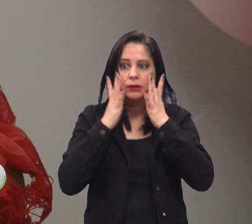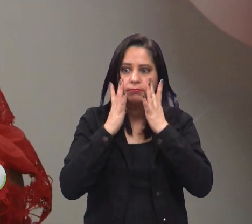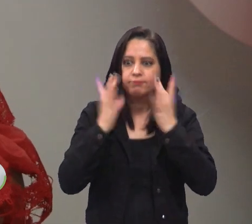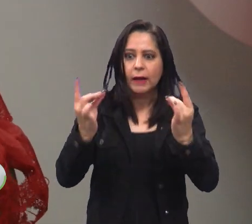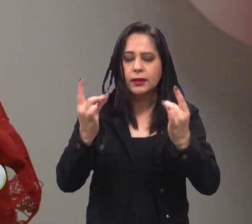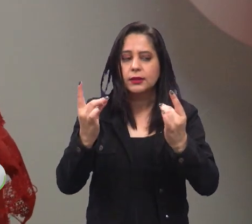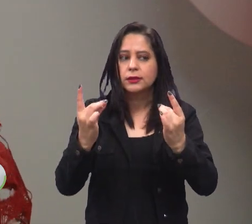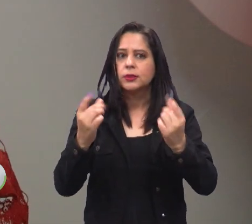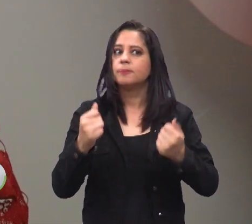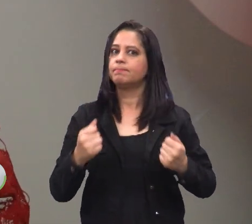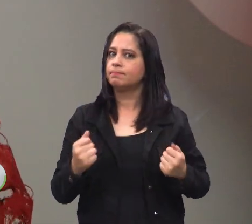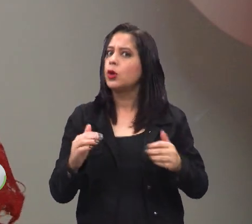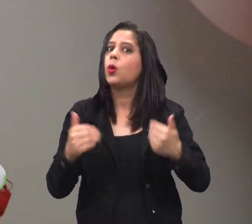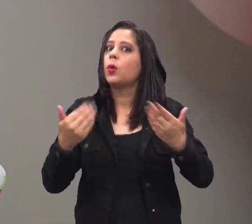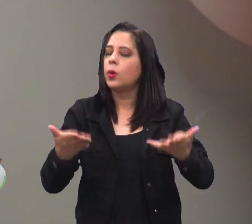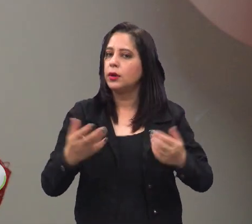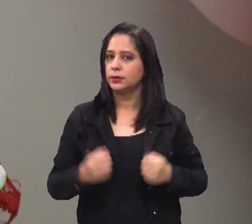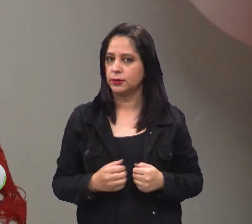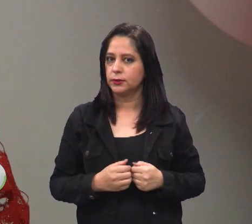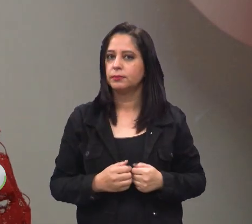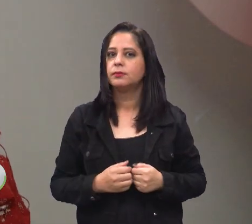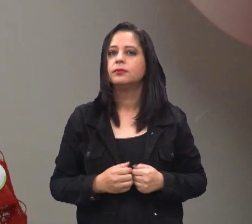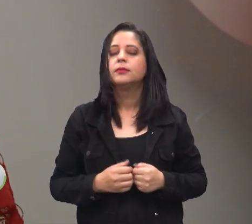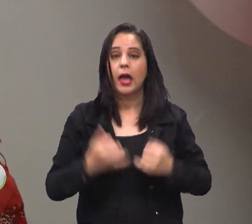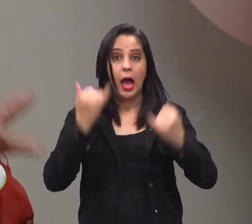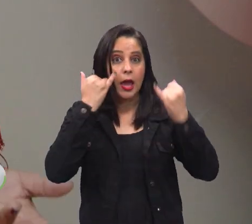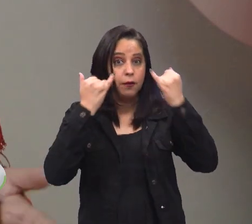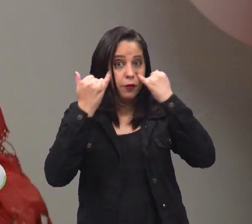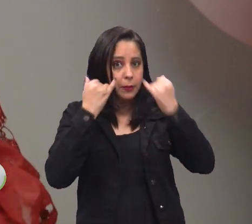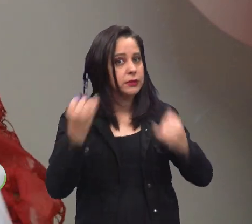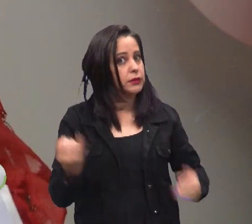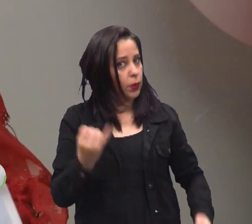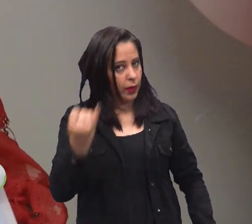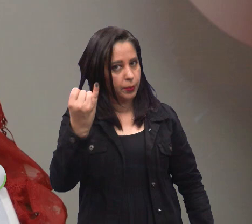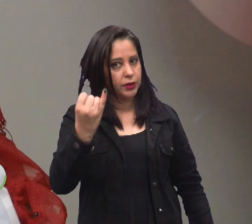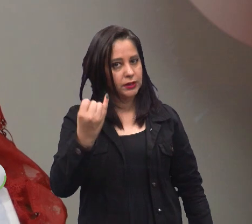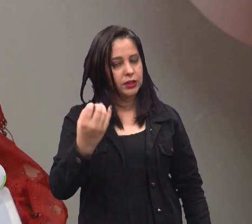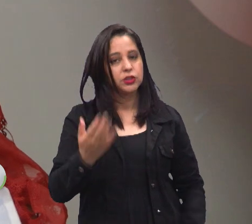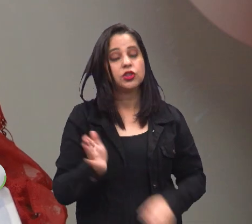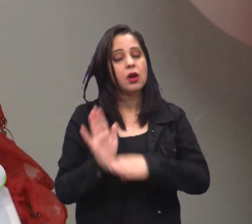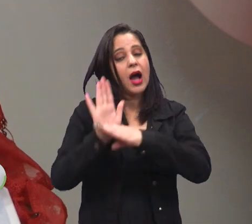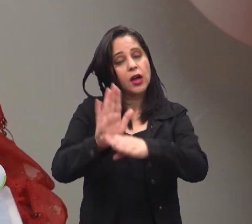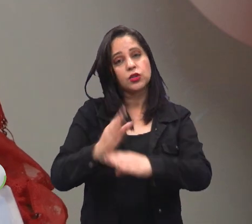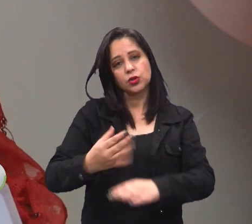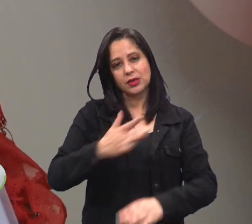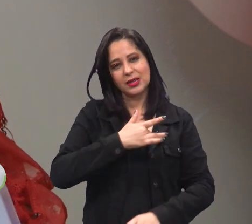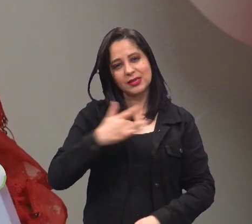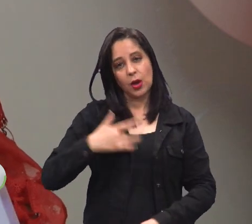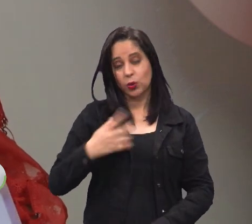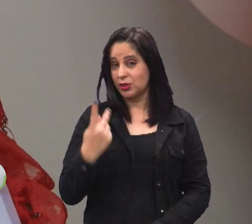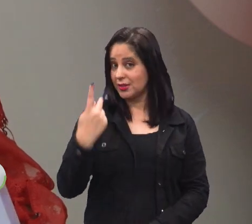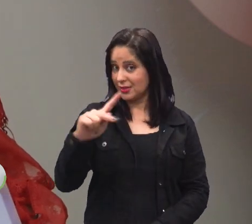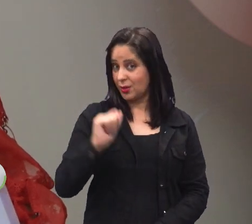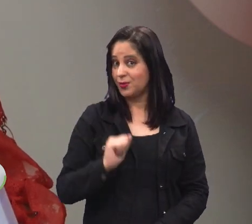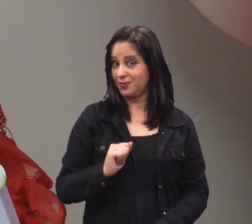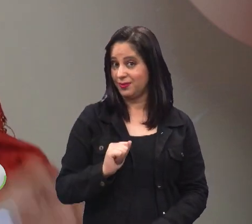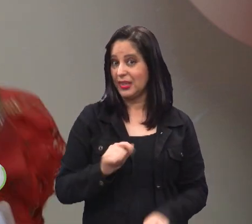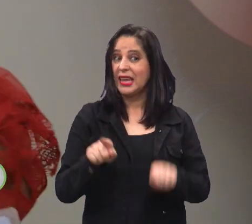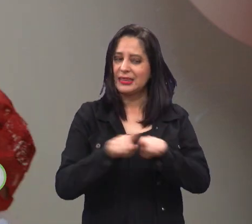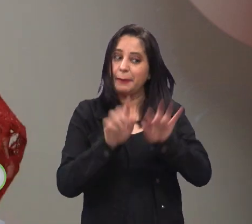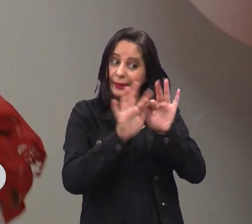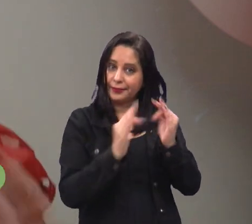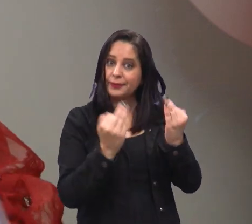alerta. Olha só, essa informação pode fazer toda a diferença na sua saúde e principalmente também na saúde de quem você